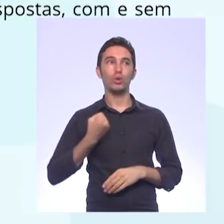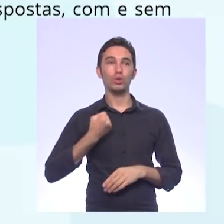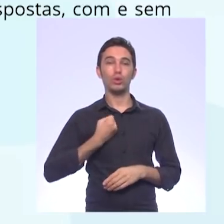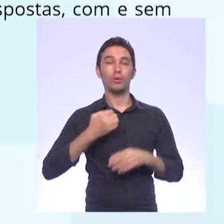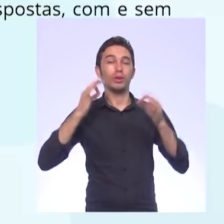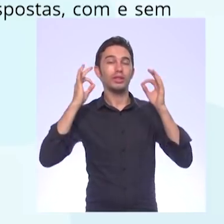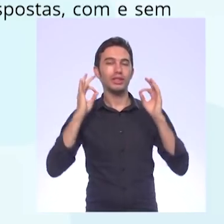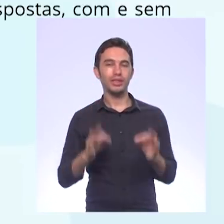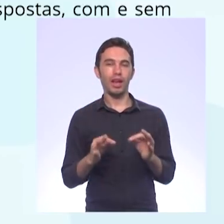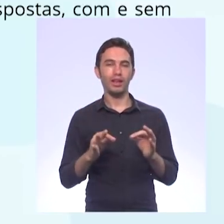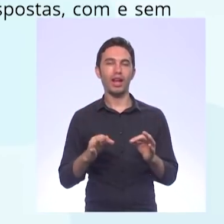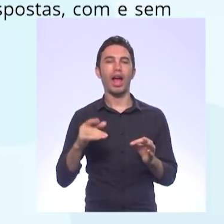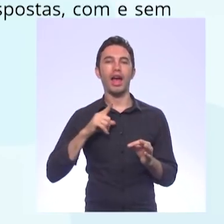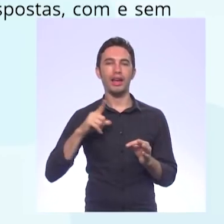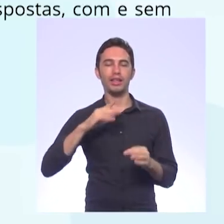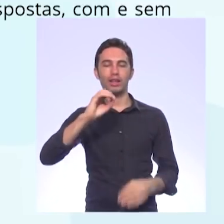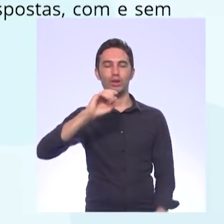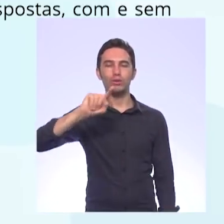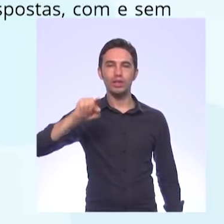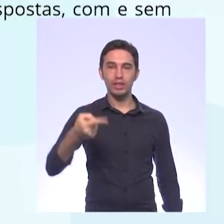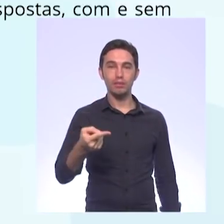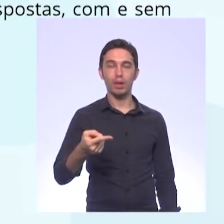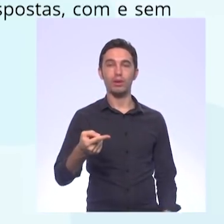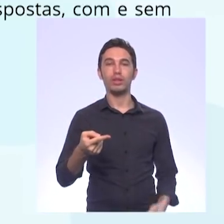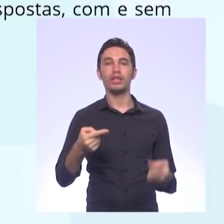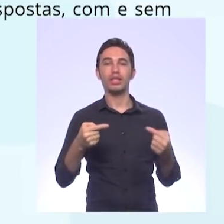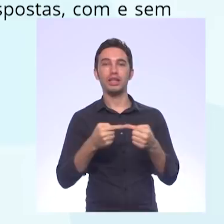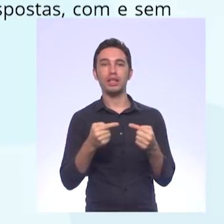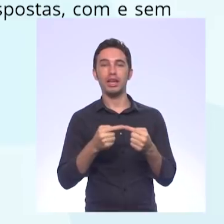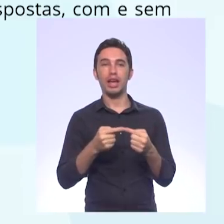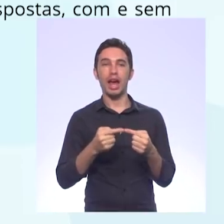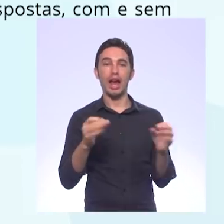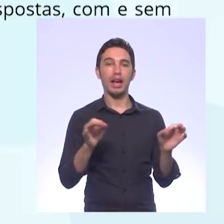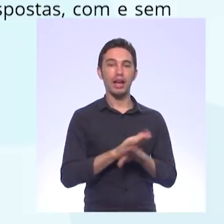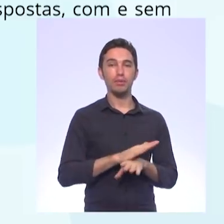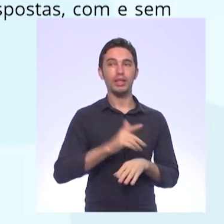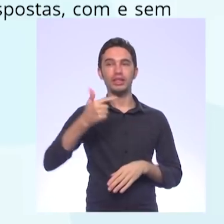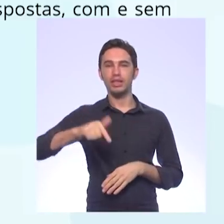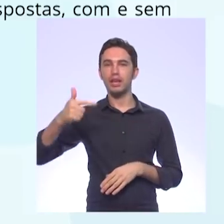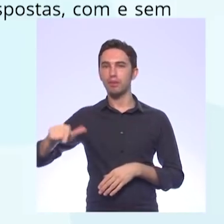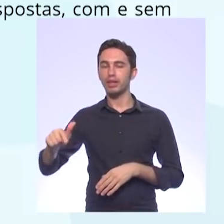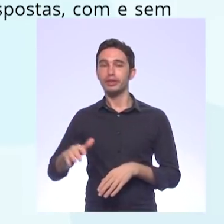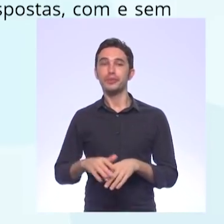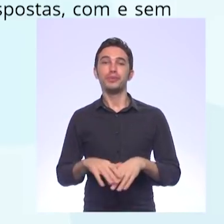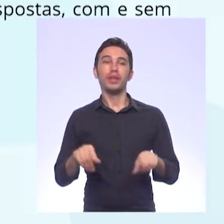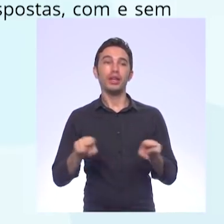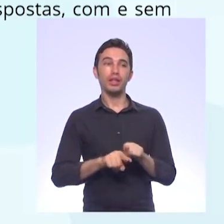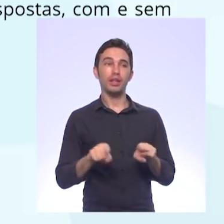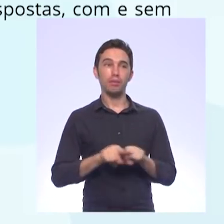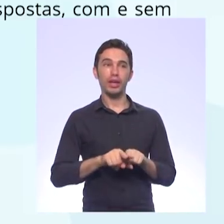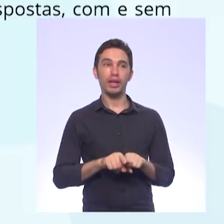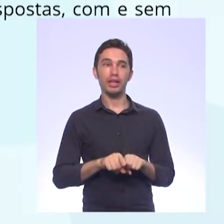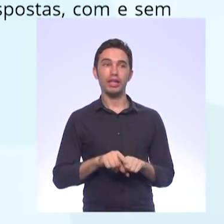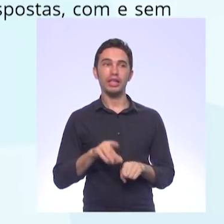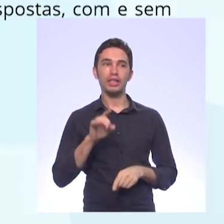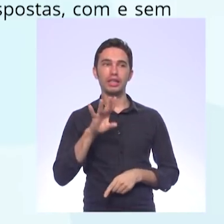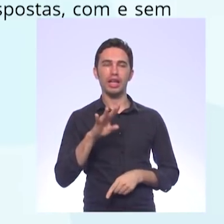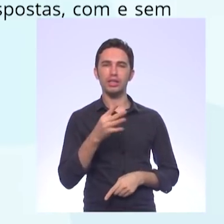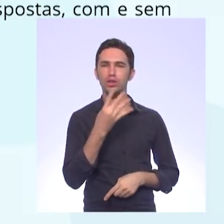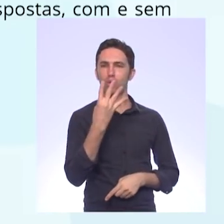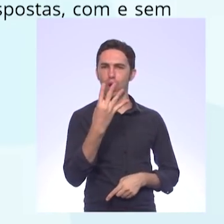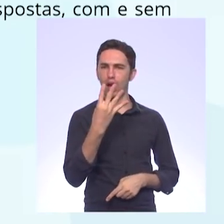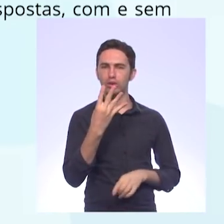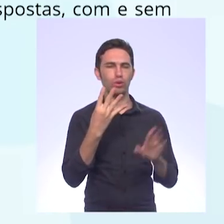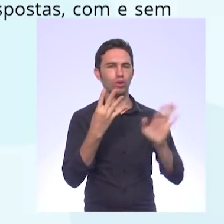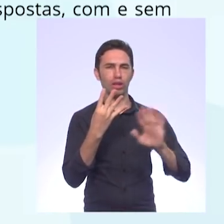exatos ele tem uma parte desse mal que acaba ou que repete tá bom são esses e também a gente vai falar não das quatro operações